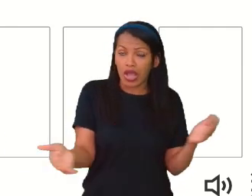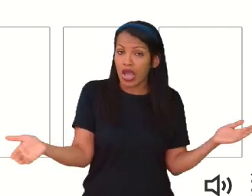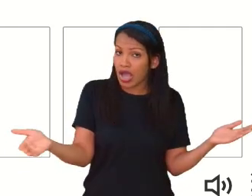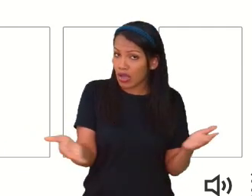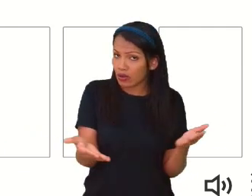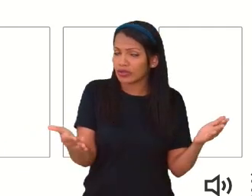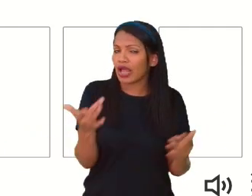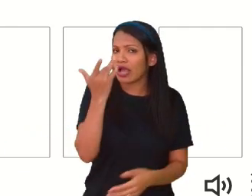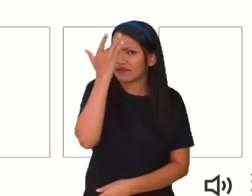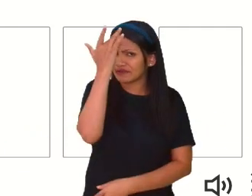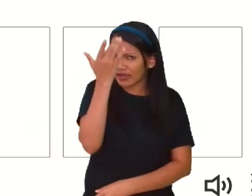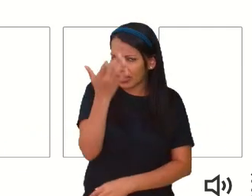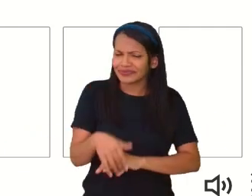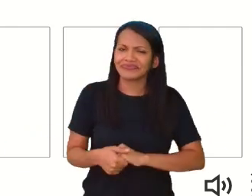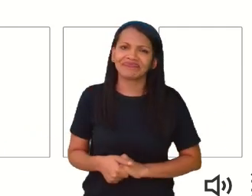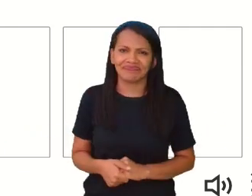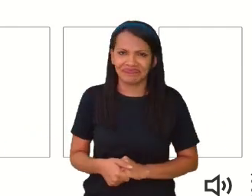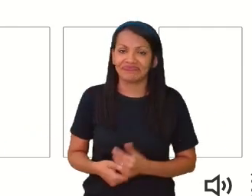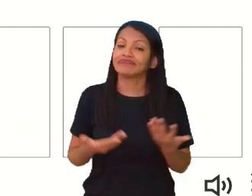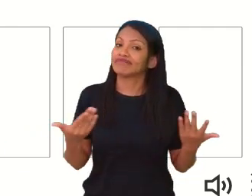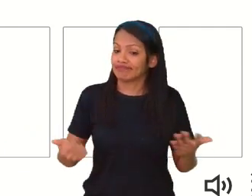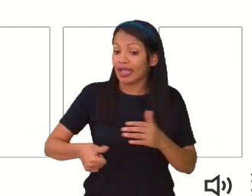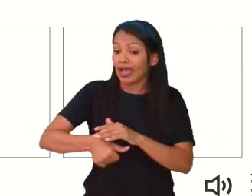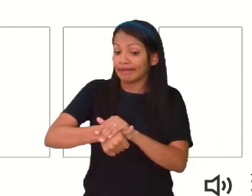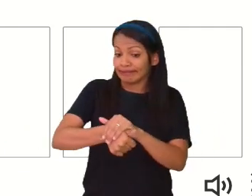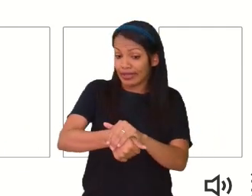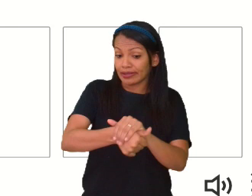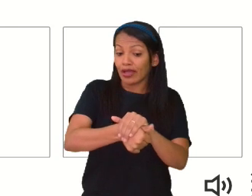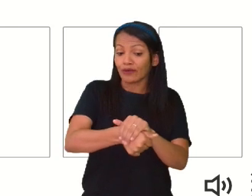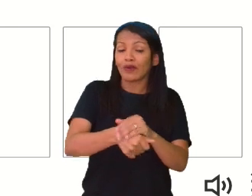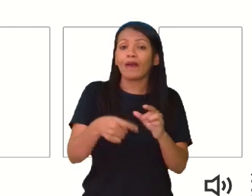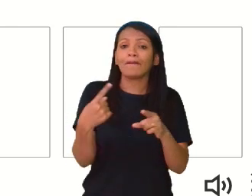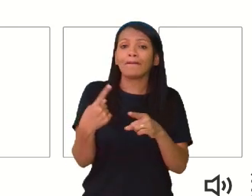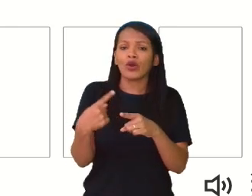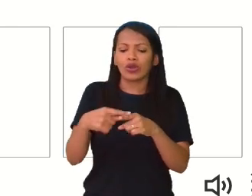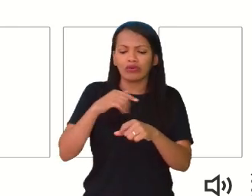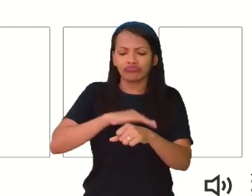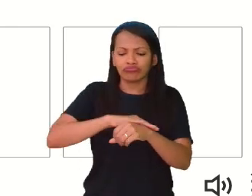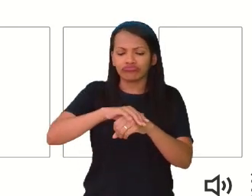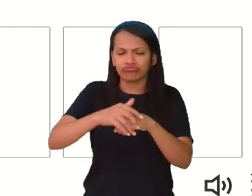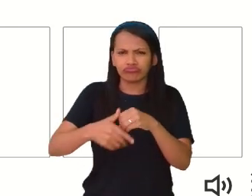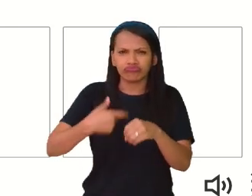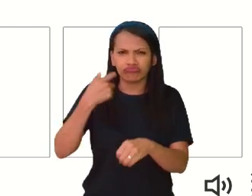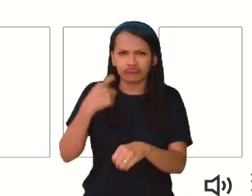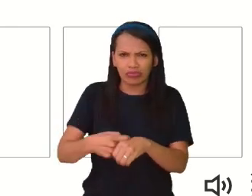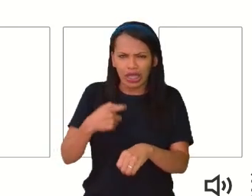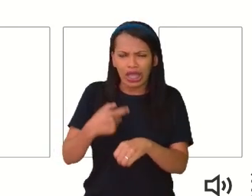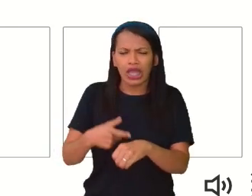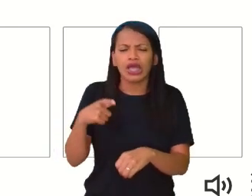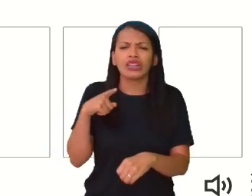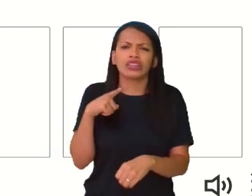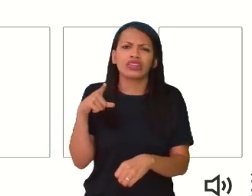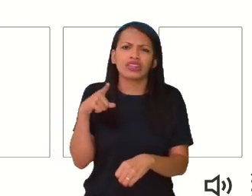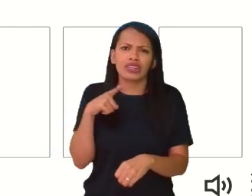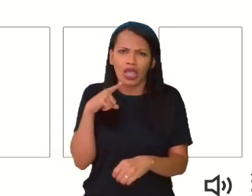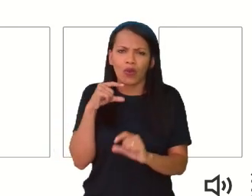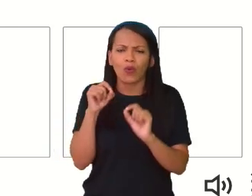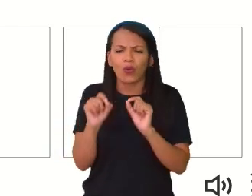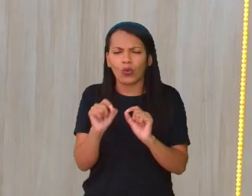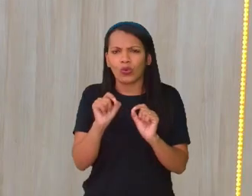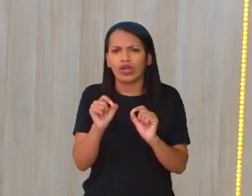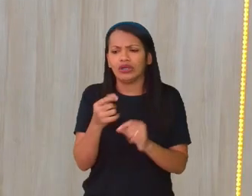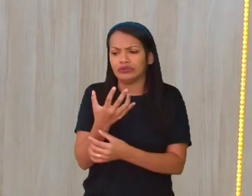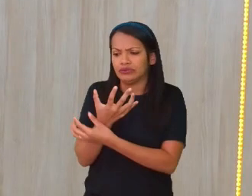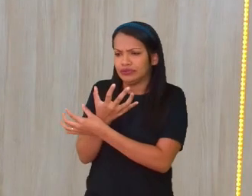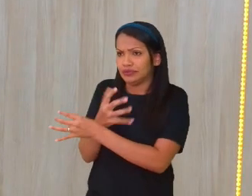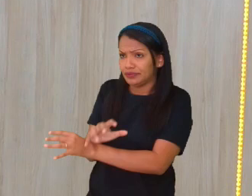A tartaruga, que é um réptil, que a gente já falou aqui antes. Então, a gente vai puxar para cá. E agora, esses outros animais